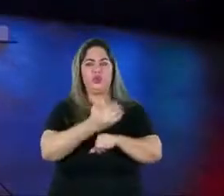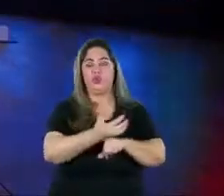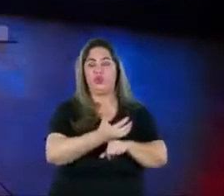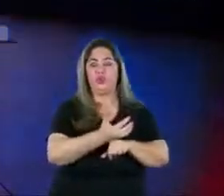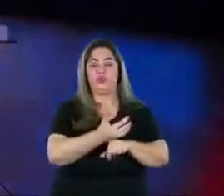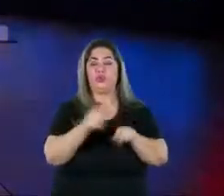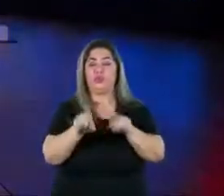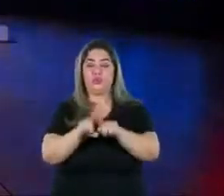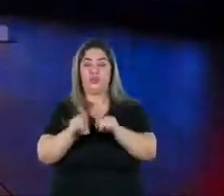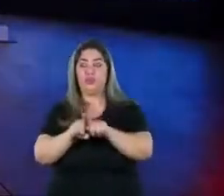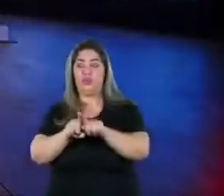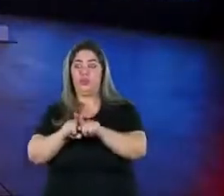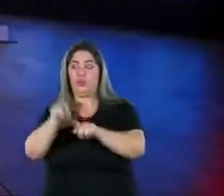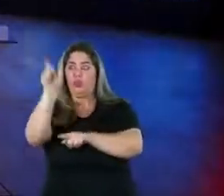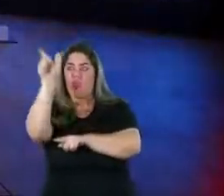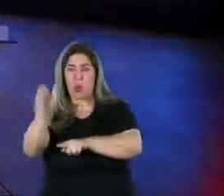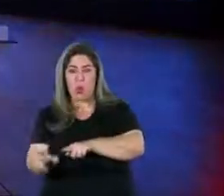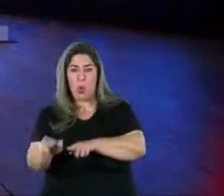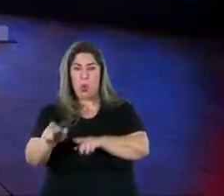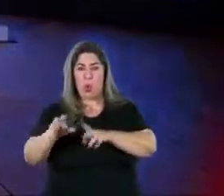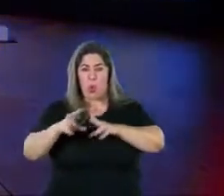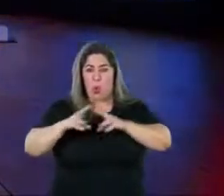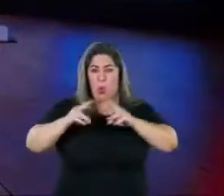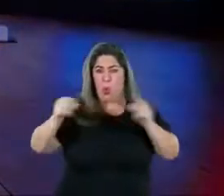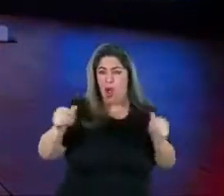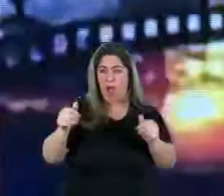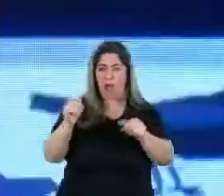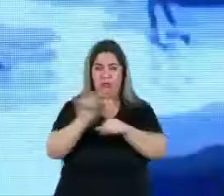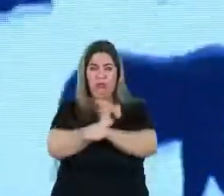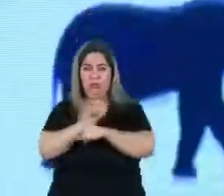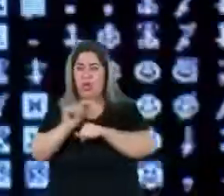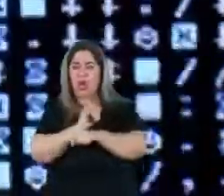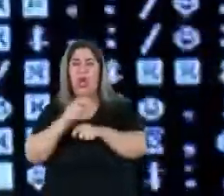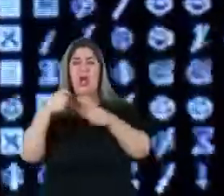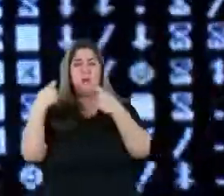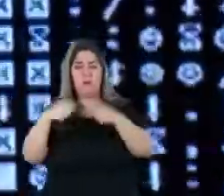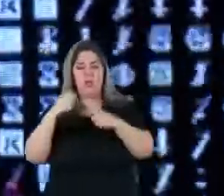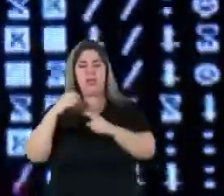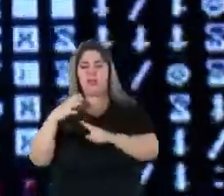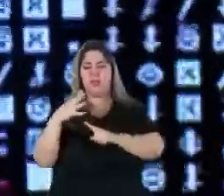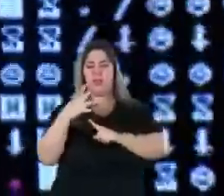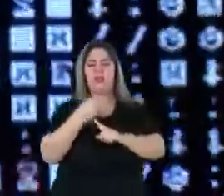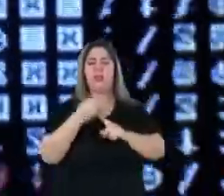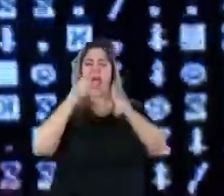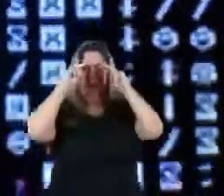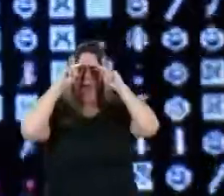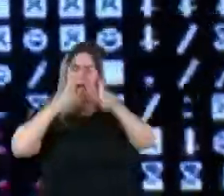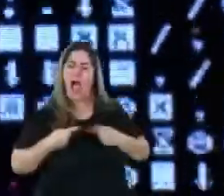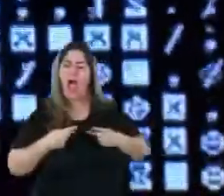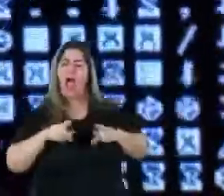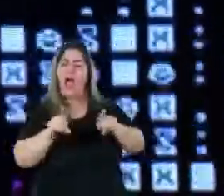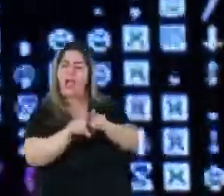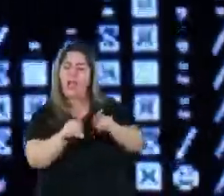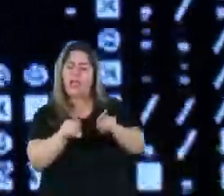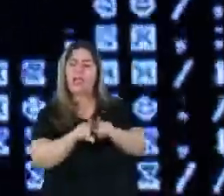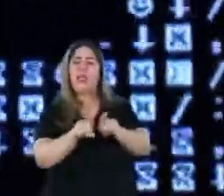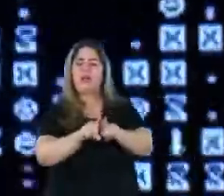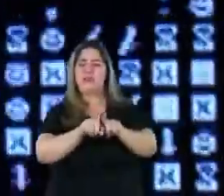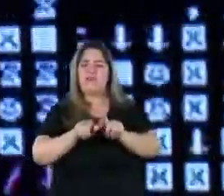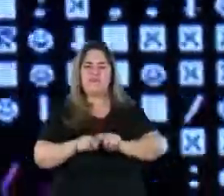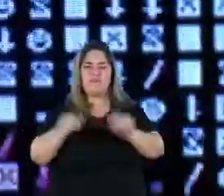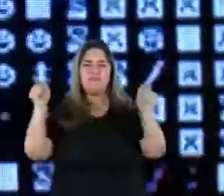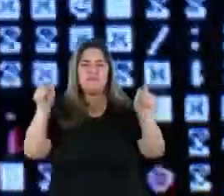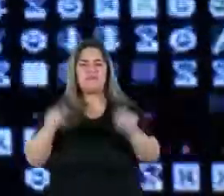suas qualidades, suas estratégias terão nela um papel cada vez mais reconhecido e cada vez maior.